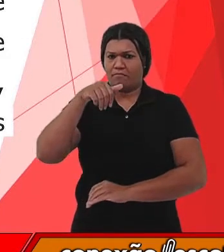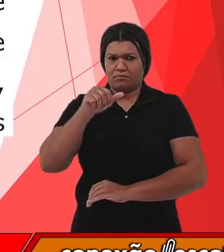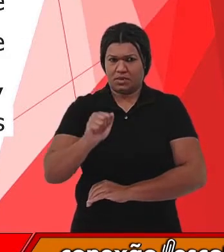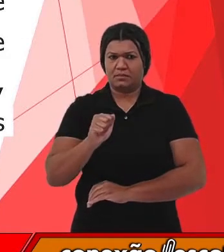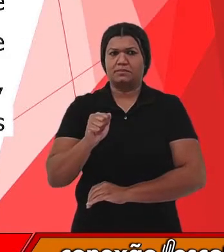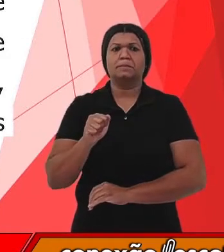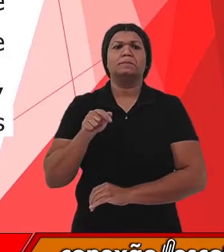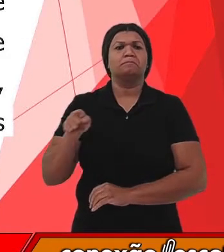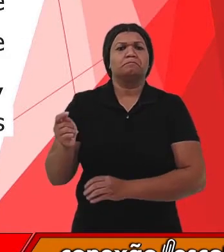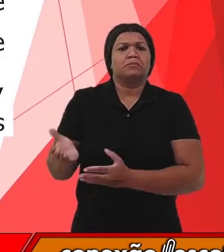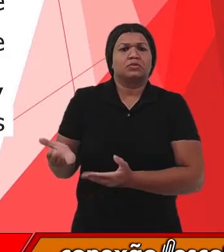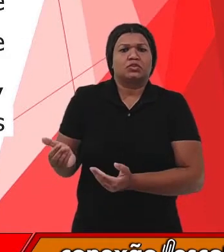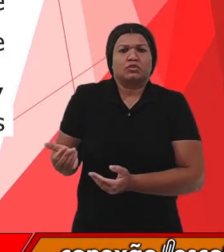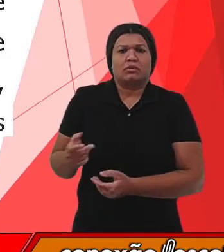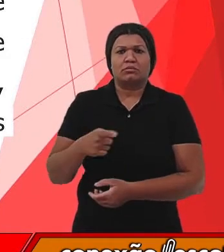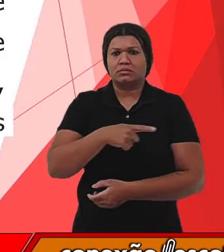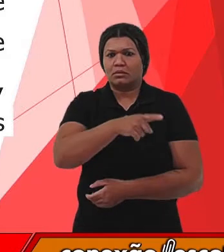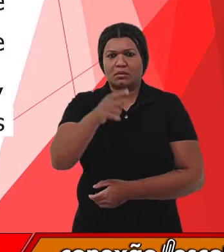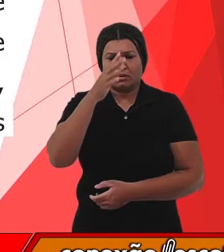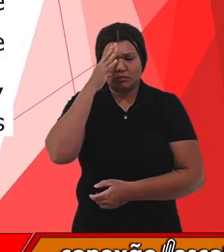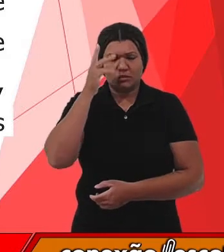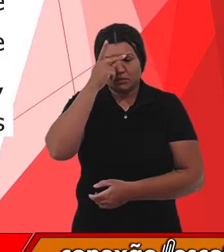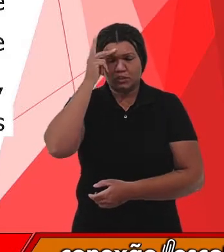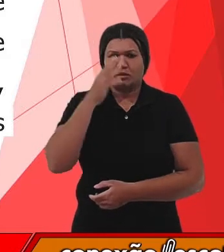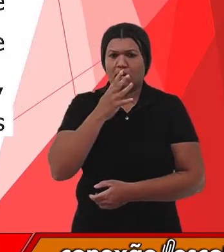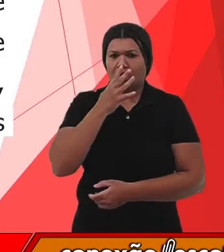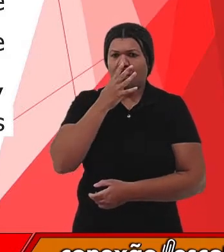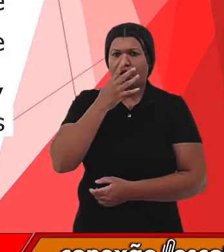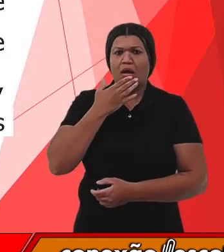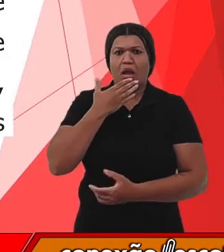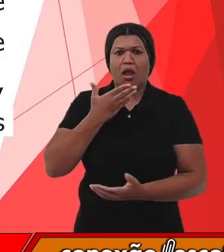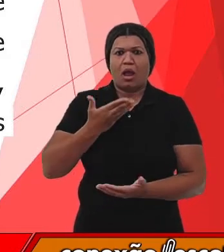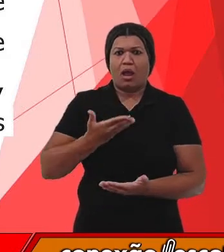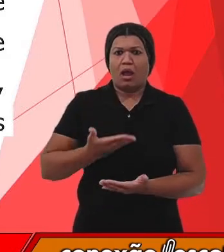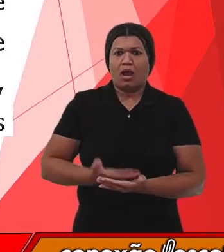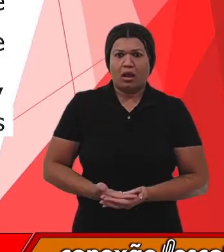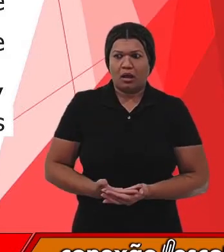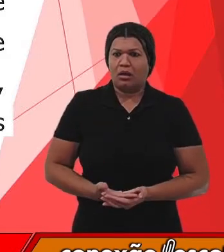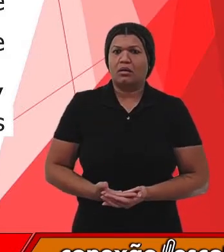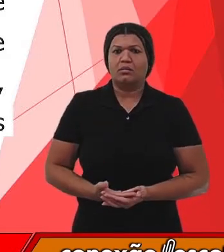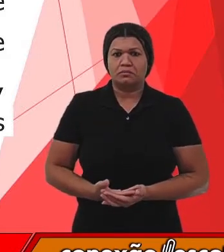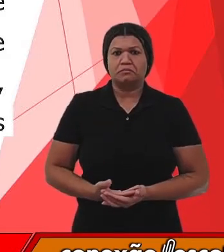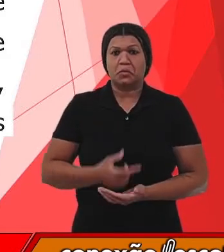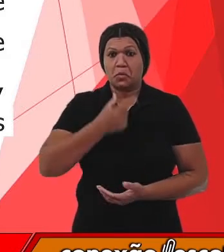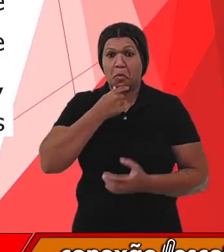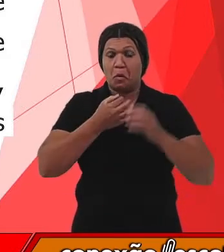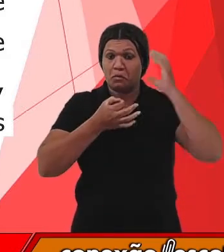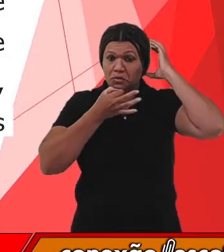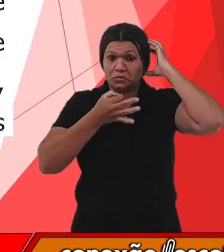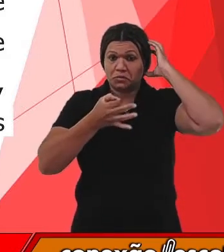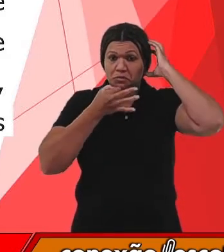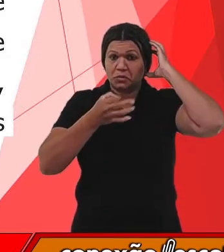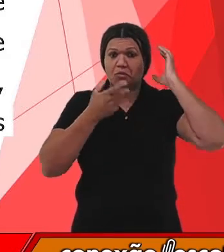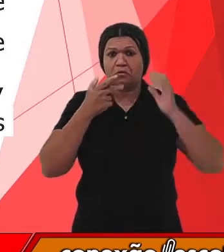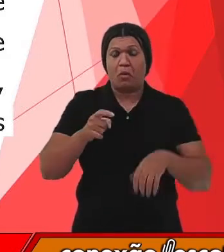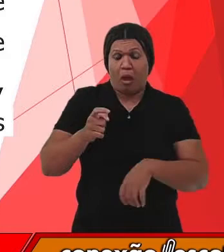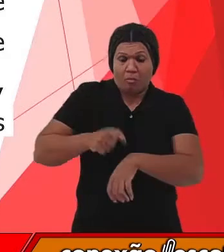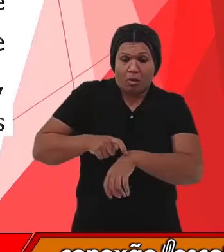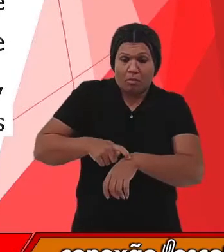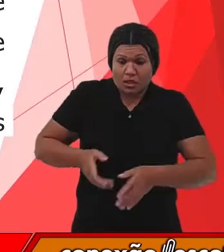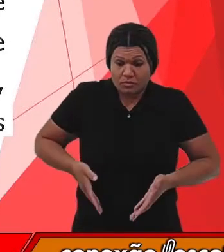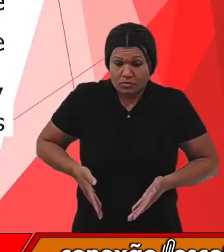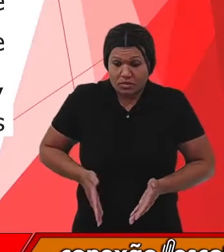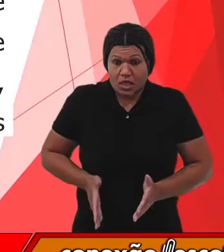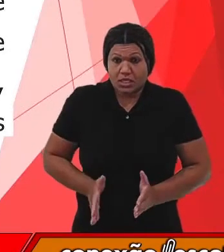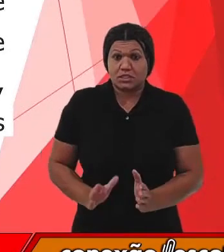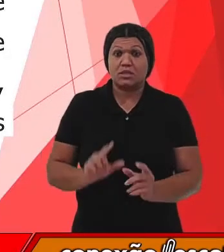Marques, a jovem encantou a plateia e o locutor que declarou: nesse exato momento, acaba de nascer uma